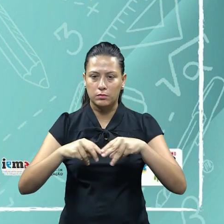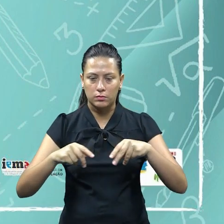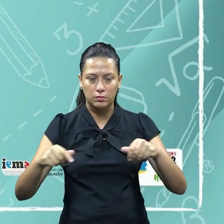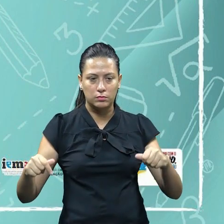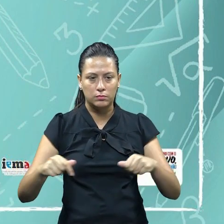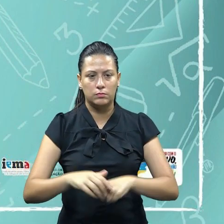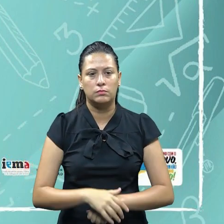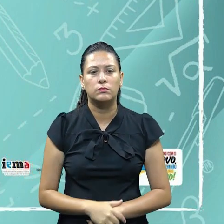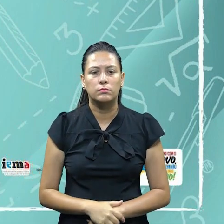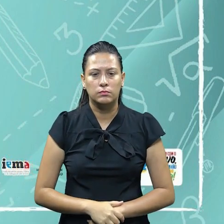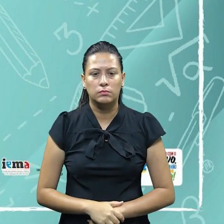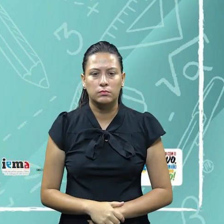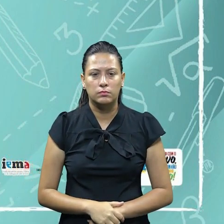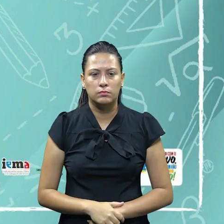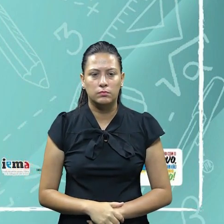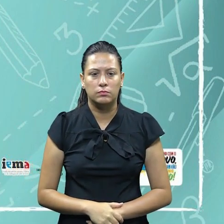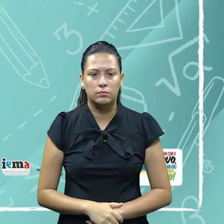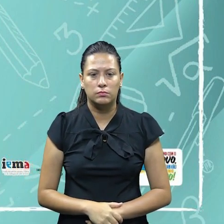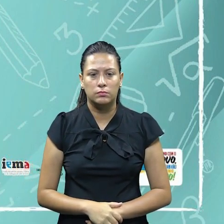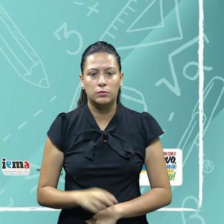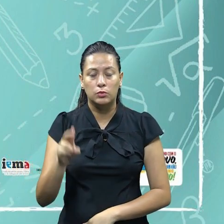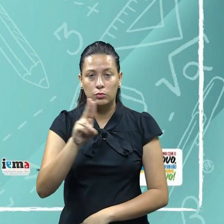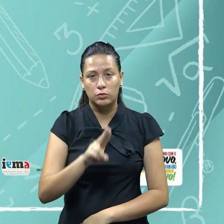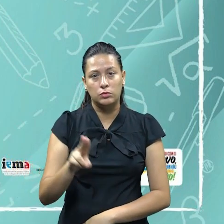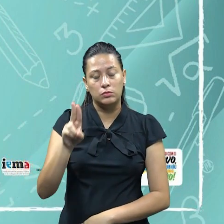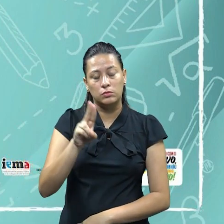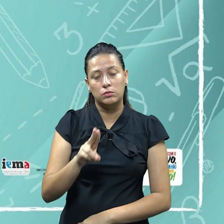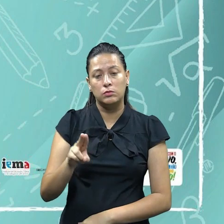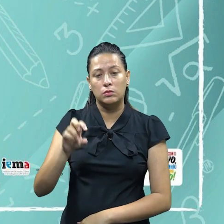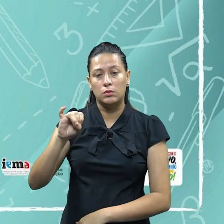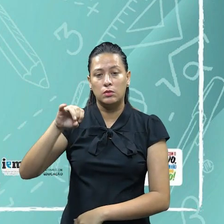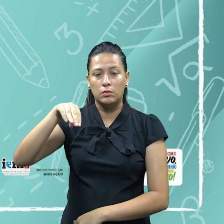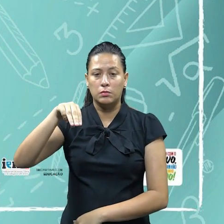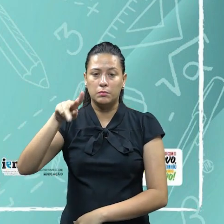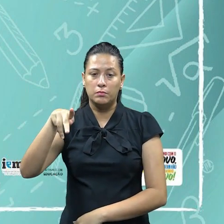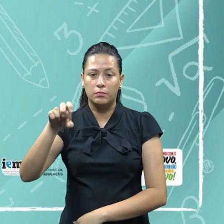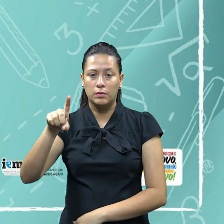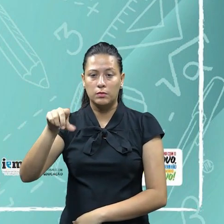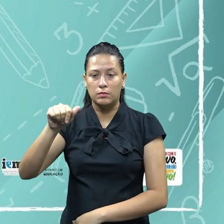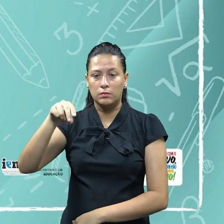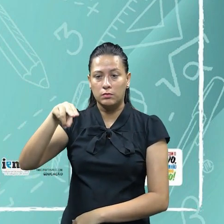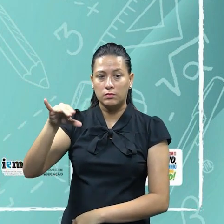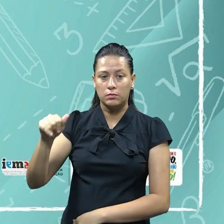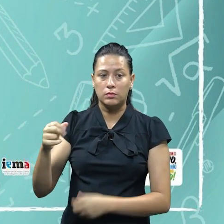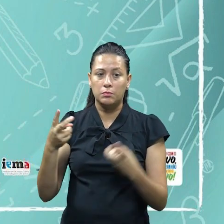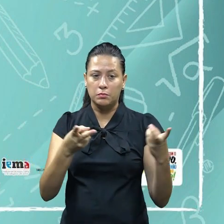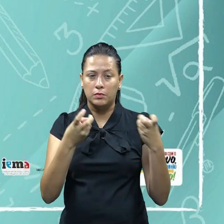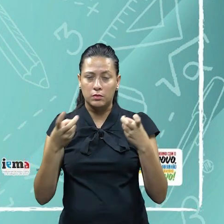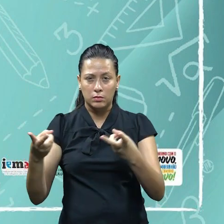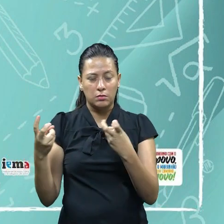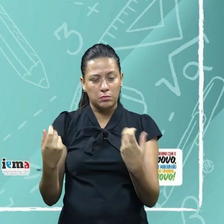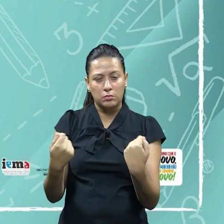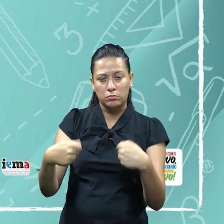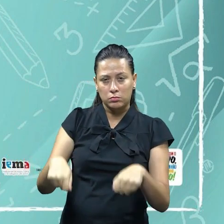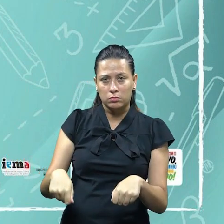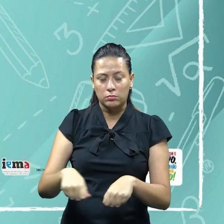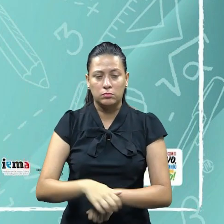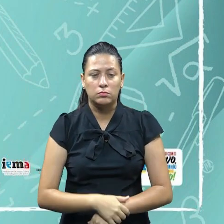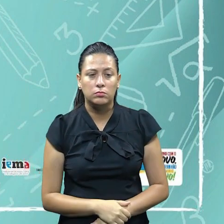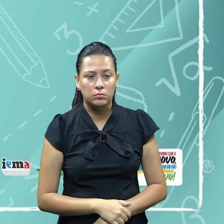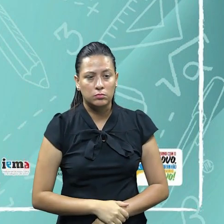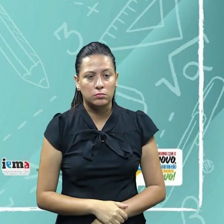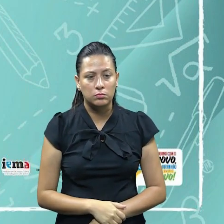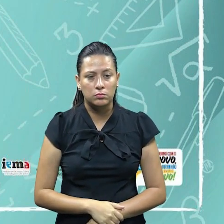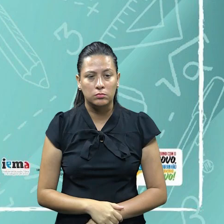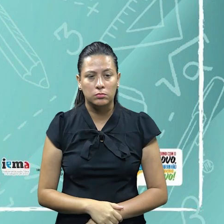da alimentação é aterrado através de impedância, verificando-se as seguintes